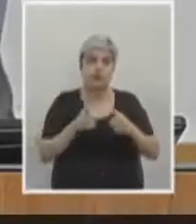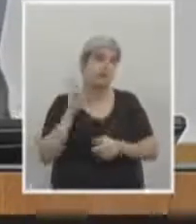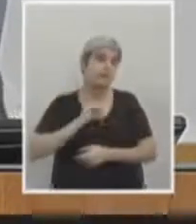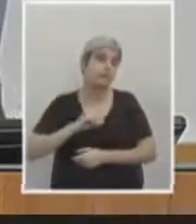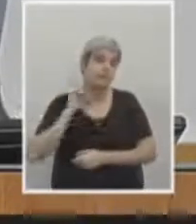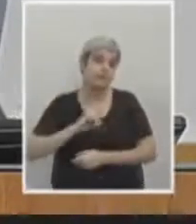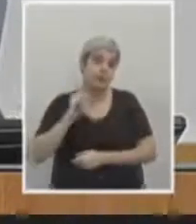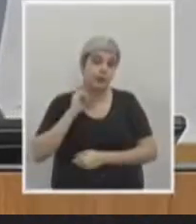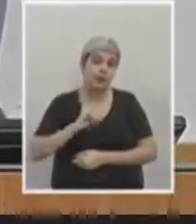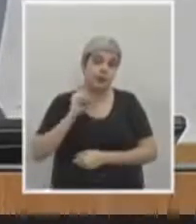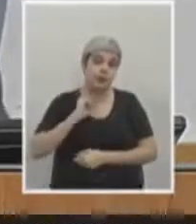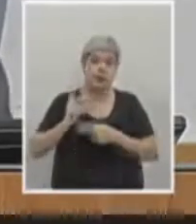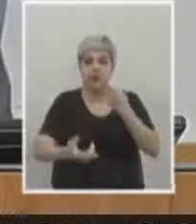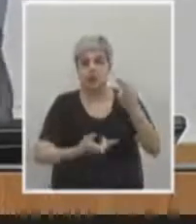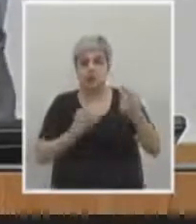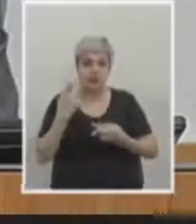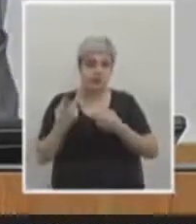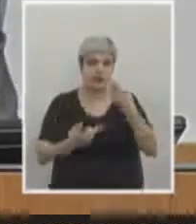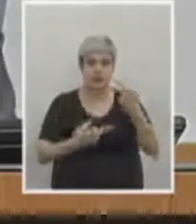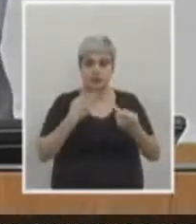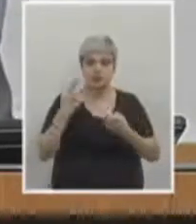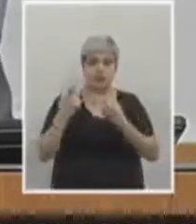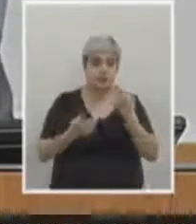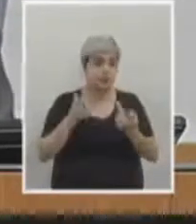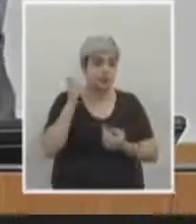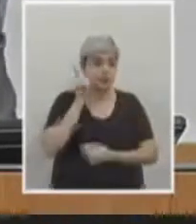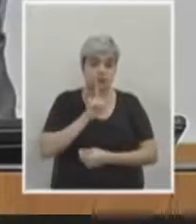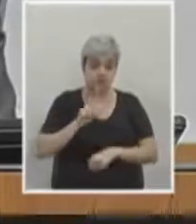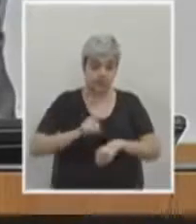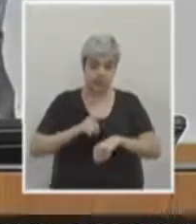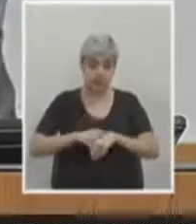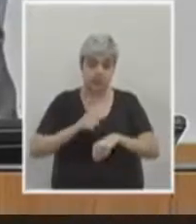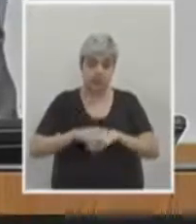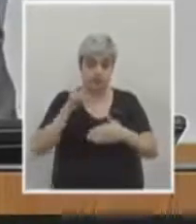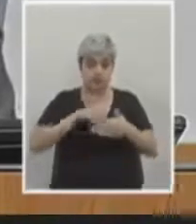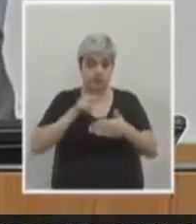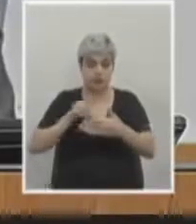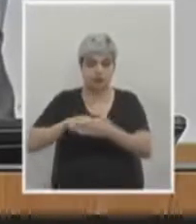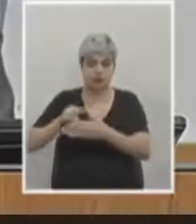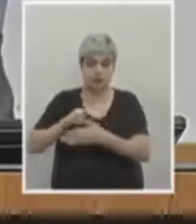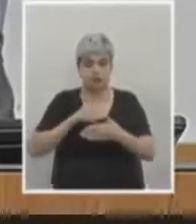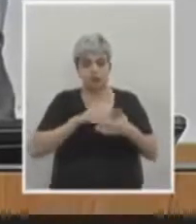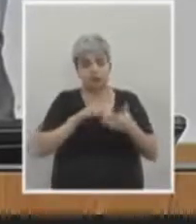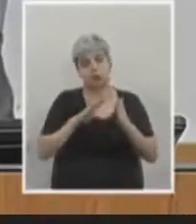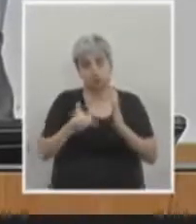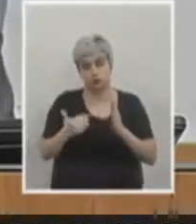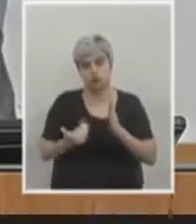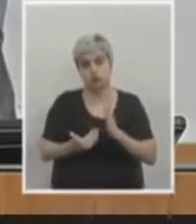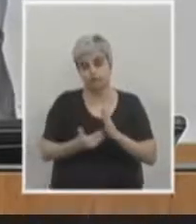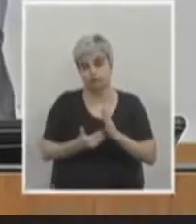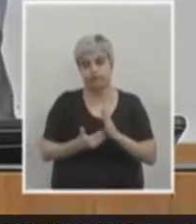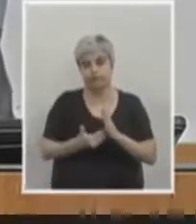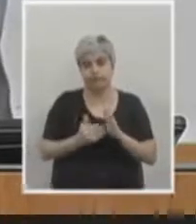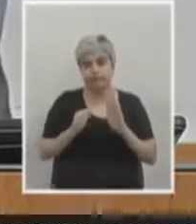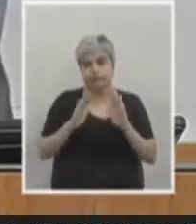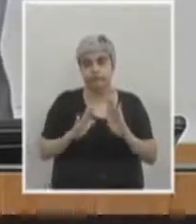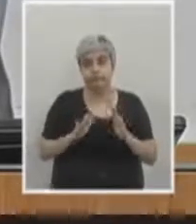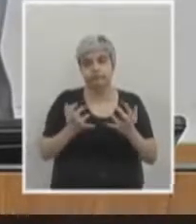muitas manifestações, nós não conseguimos aqui, não temos o tempo suficiente para ler todas as manifestações, mas